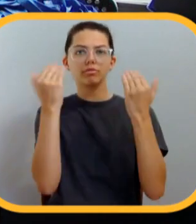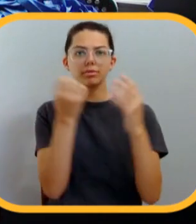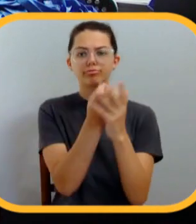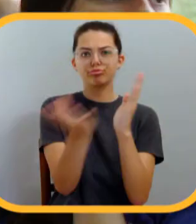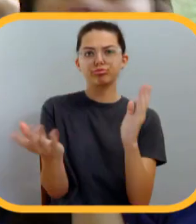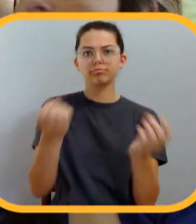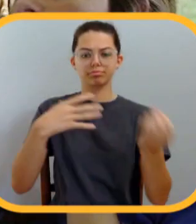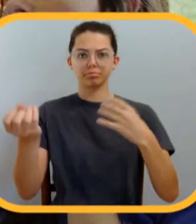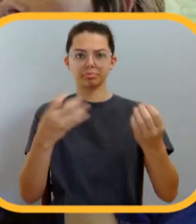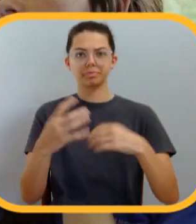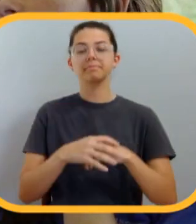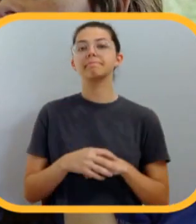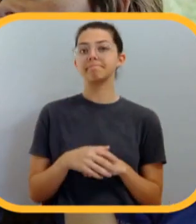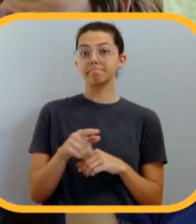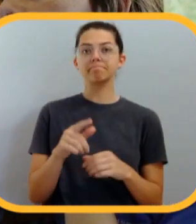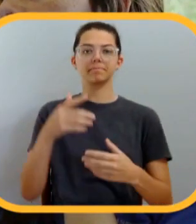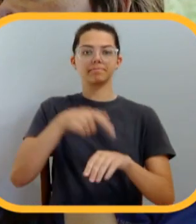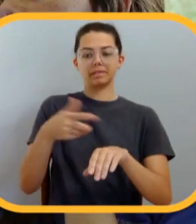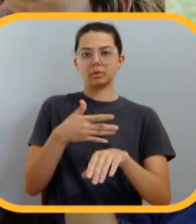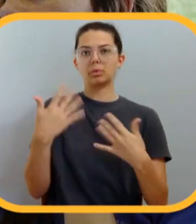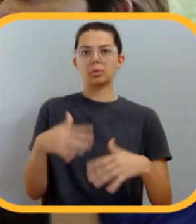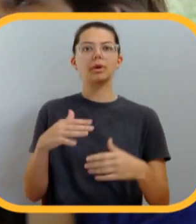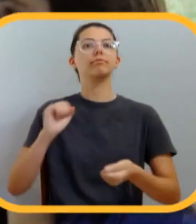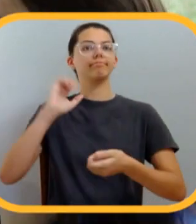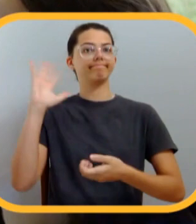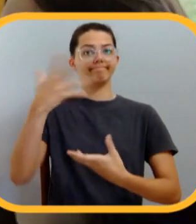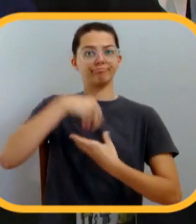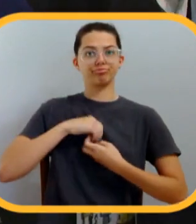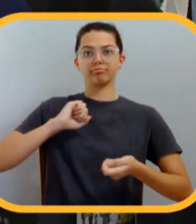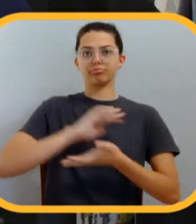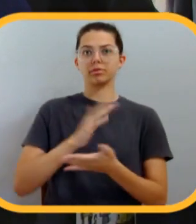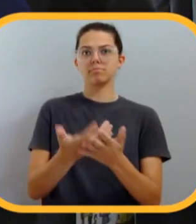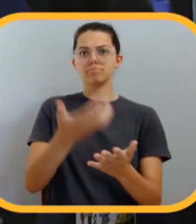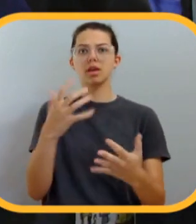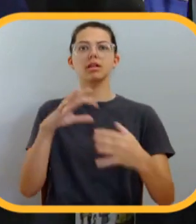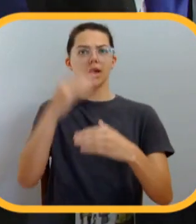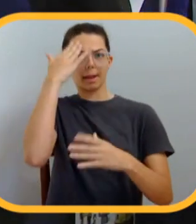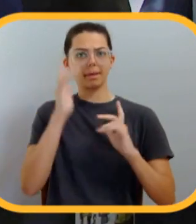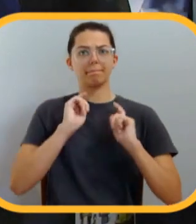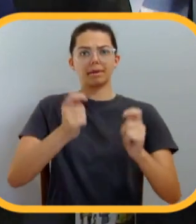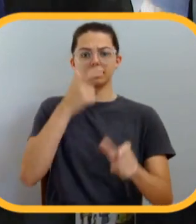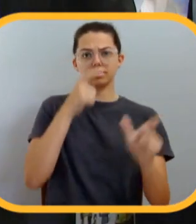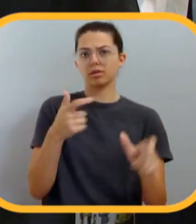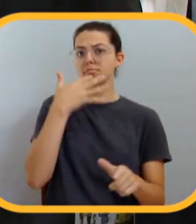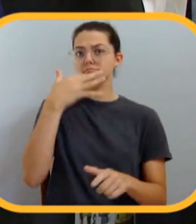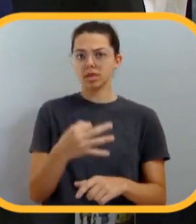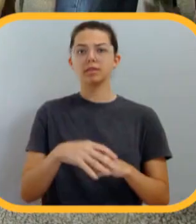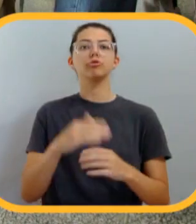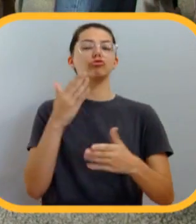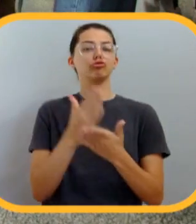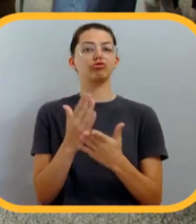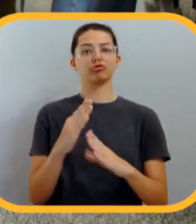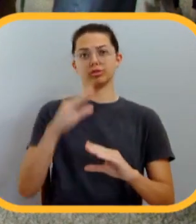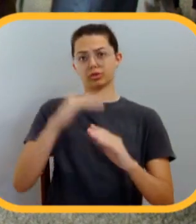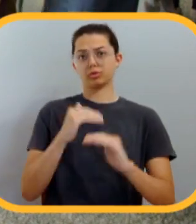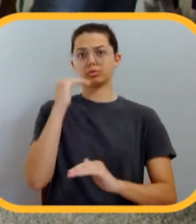ser mediatizados. Num momento em que a literacia mediática assume o seu lugar de destaque na capacitação de todos os cidadãos, a Escola Superior